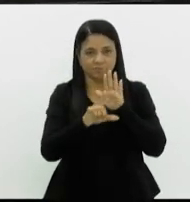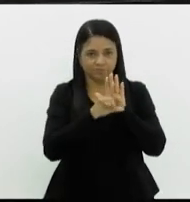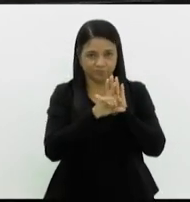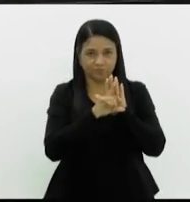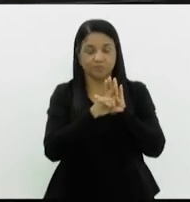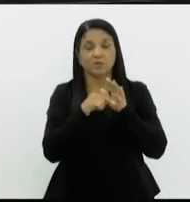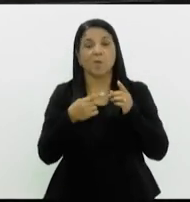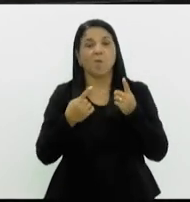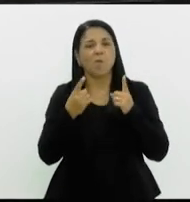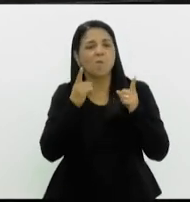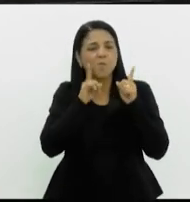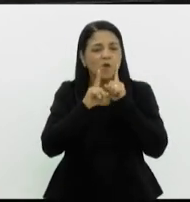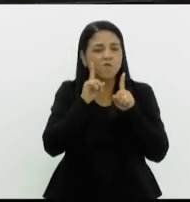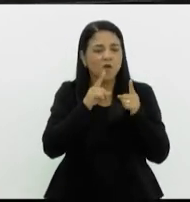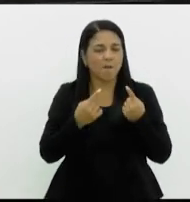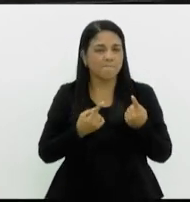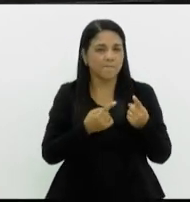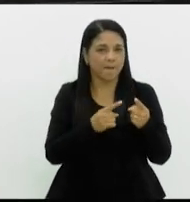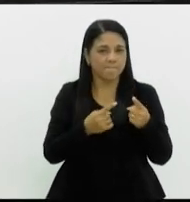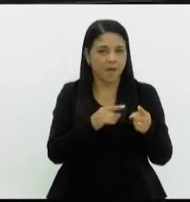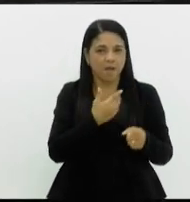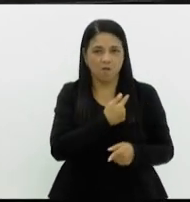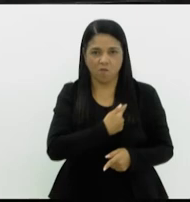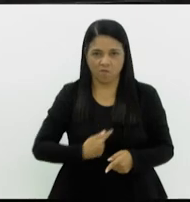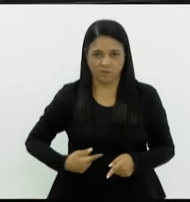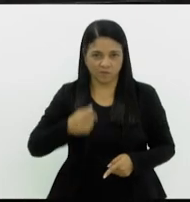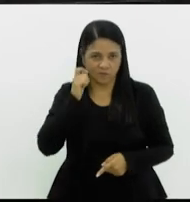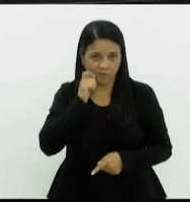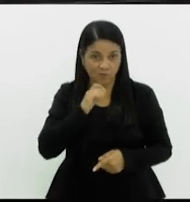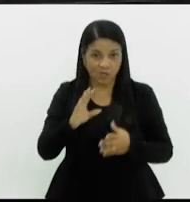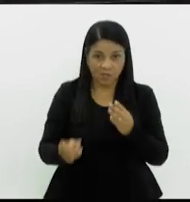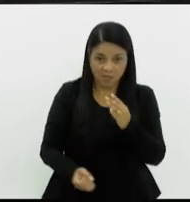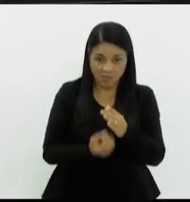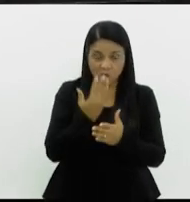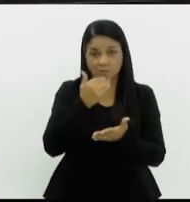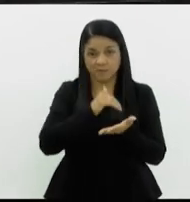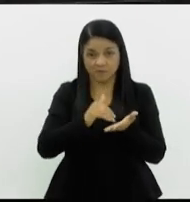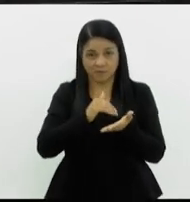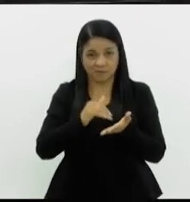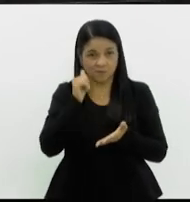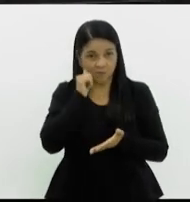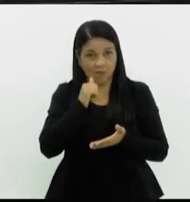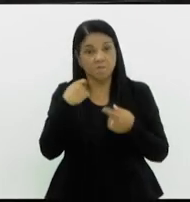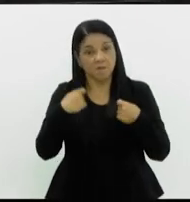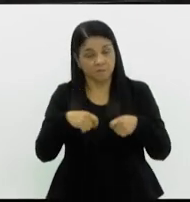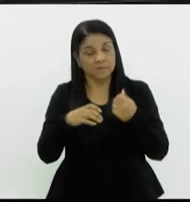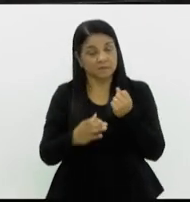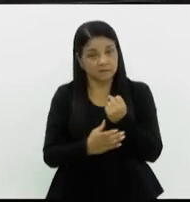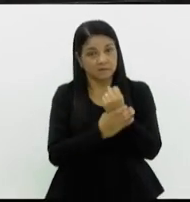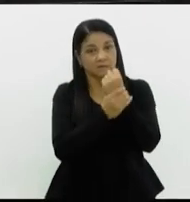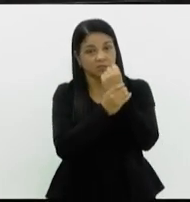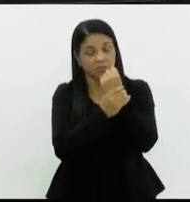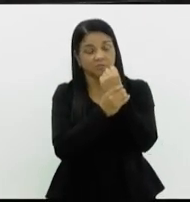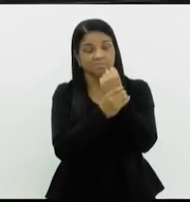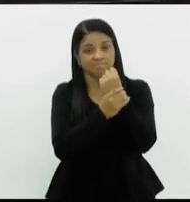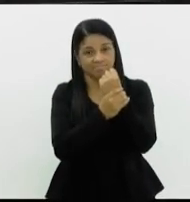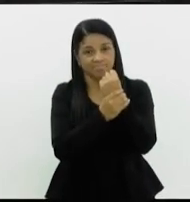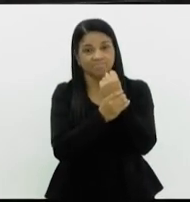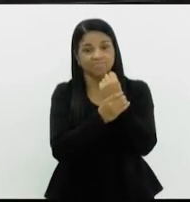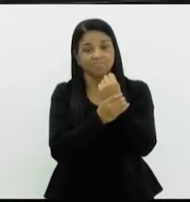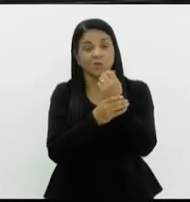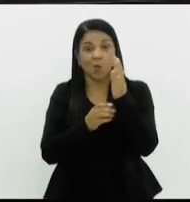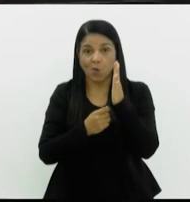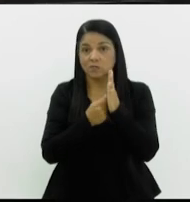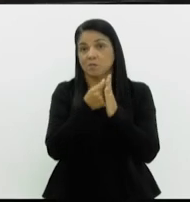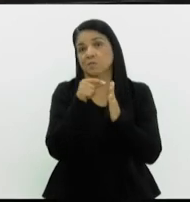que provoca o governador do Estado, que criou uma Secretaria de Mulheres, mas a gente precisa garantir que essa criação tenha